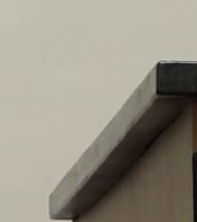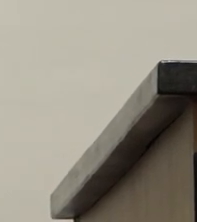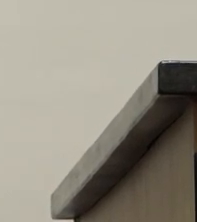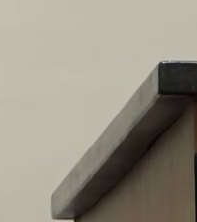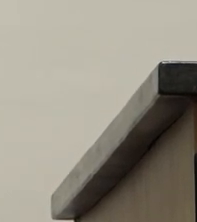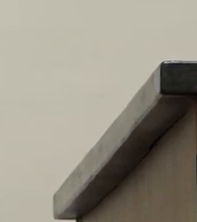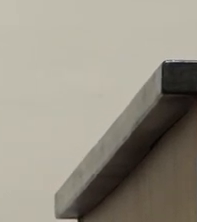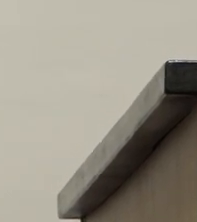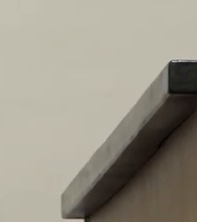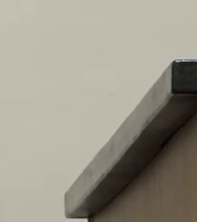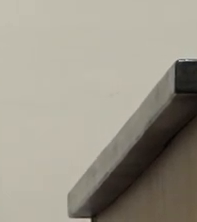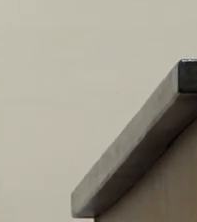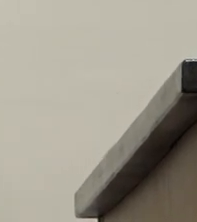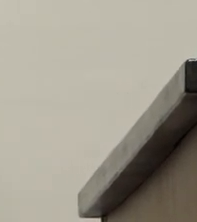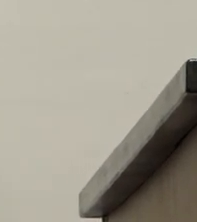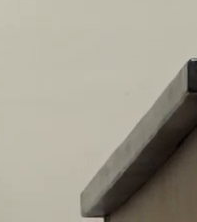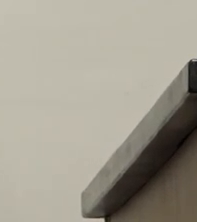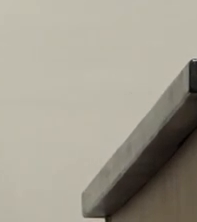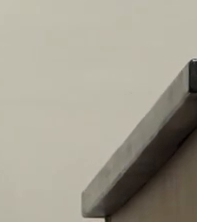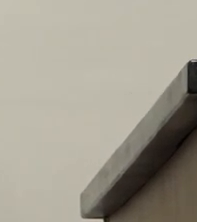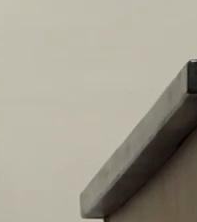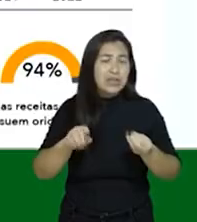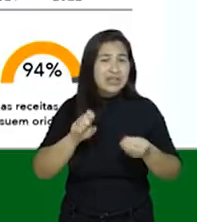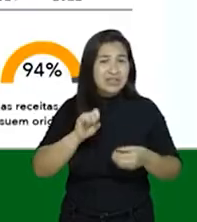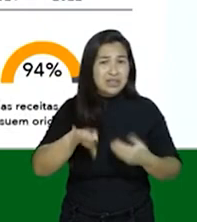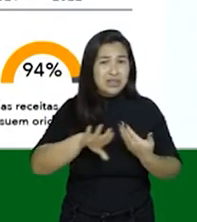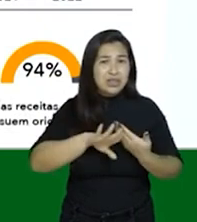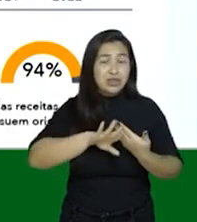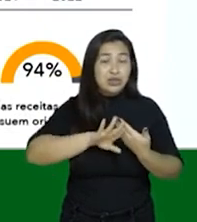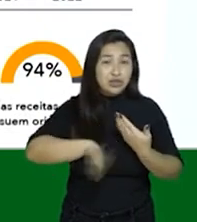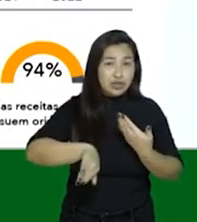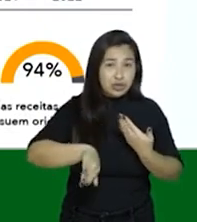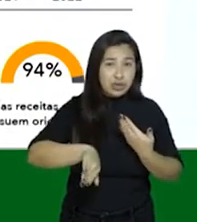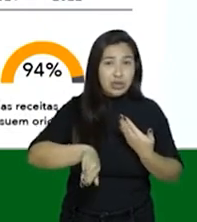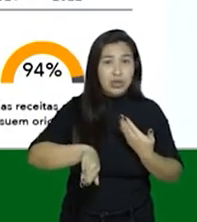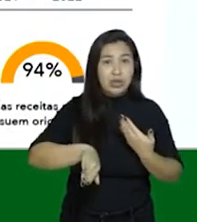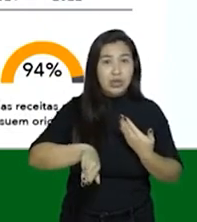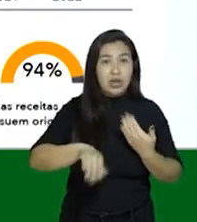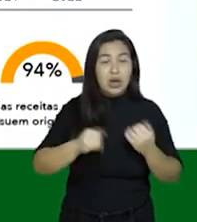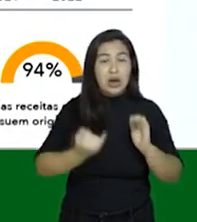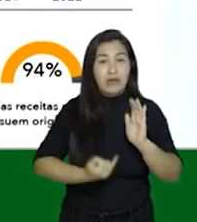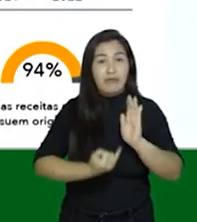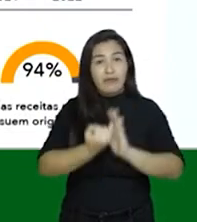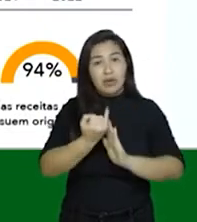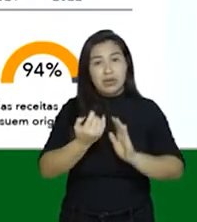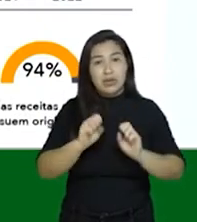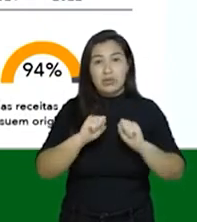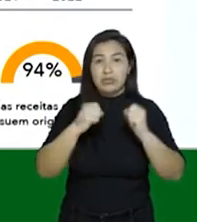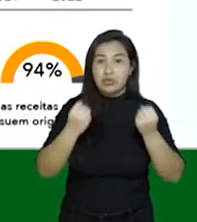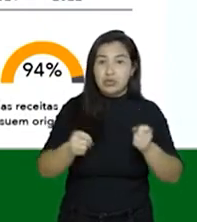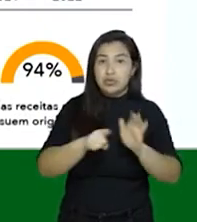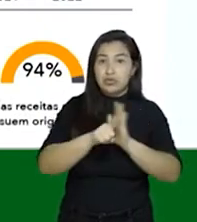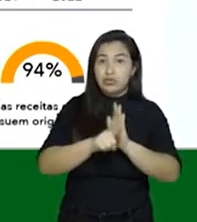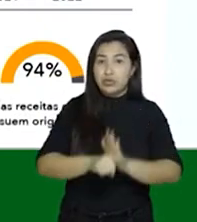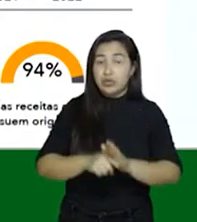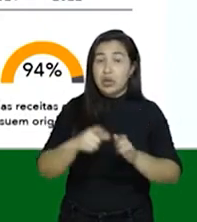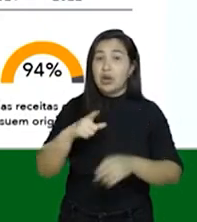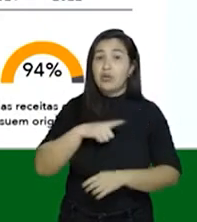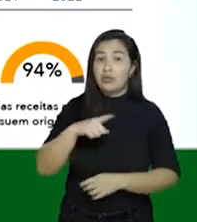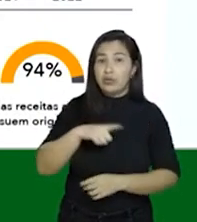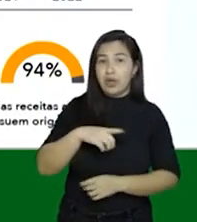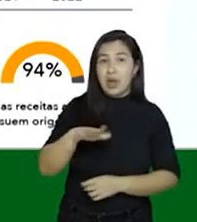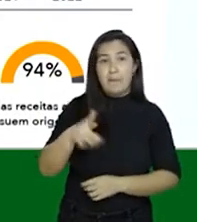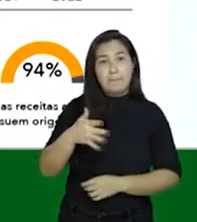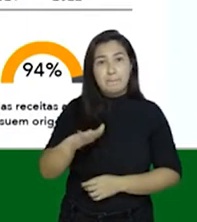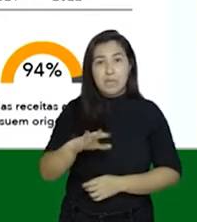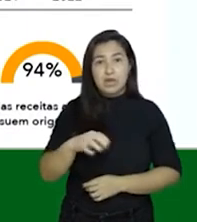os gastos do Governo do Estado na gestão passada Com base no relatório enviado pelo poder executivo ao Tribunal de Contas do